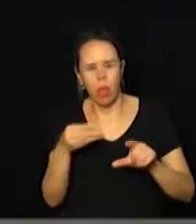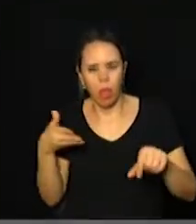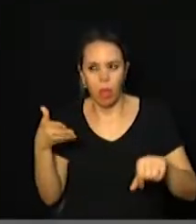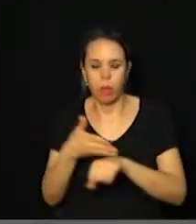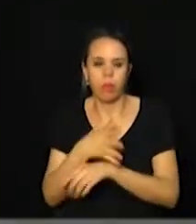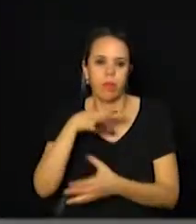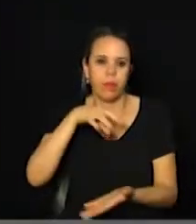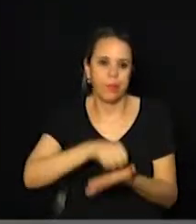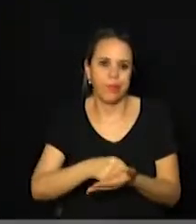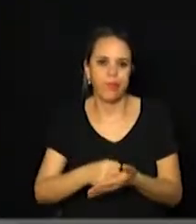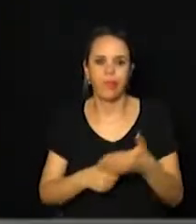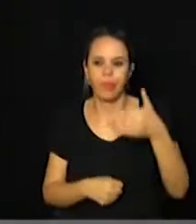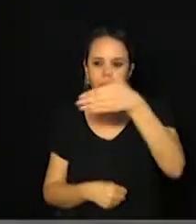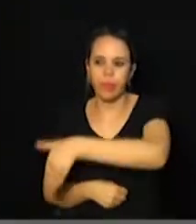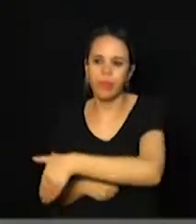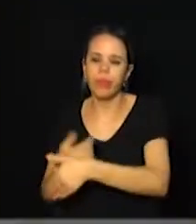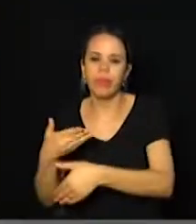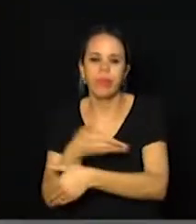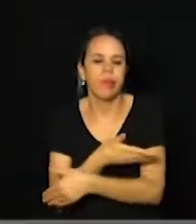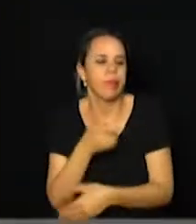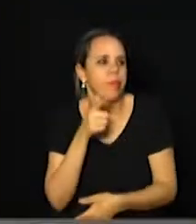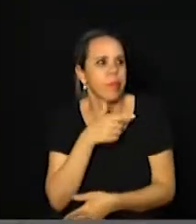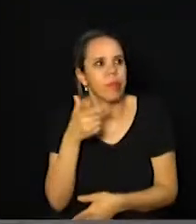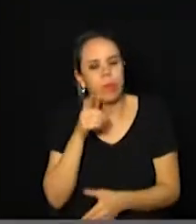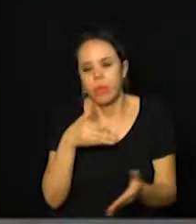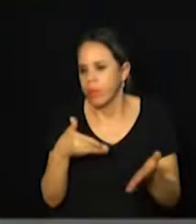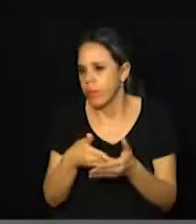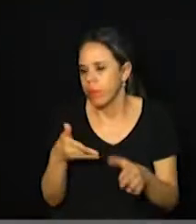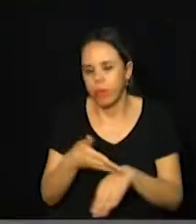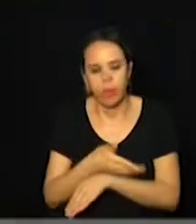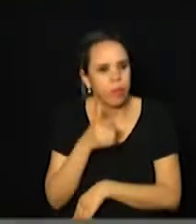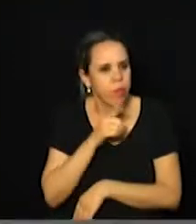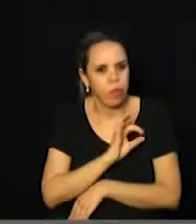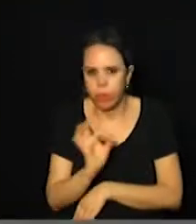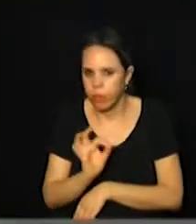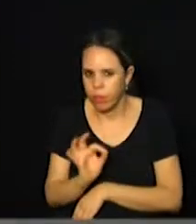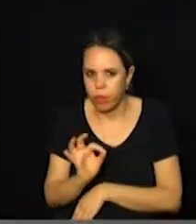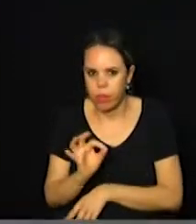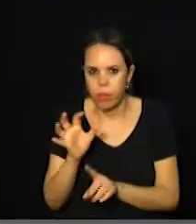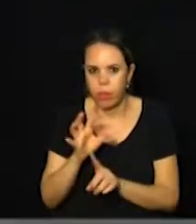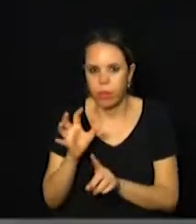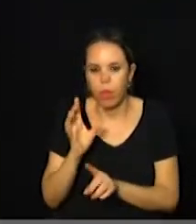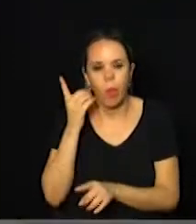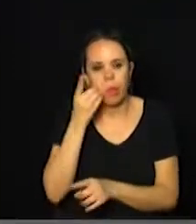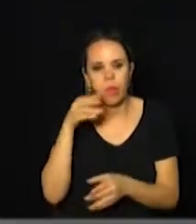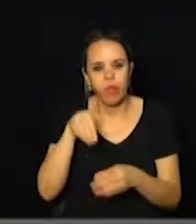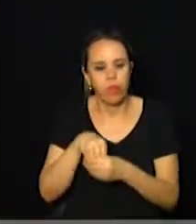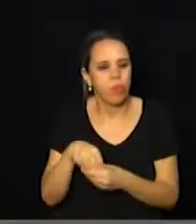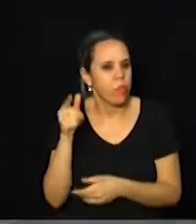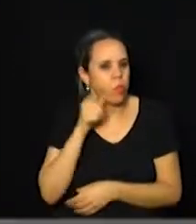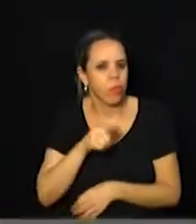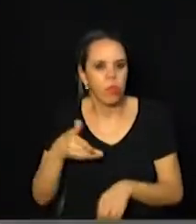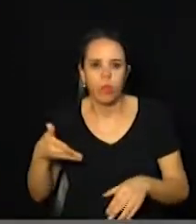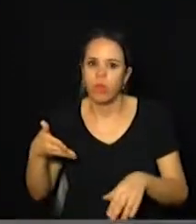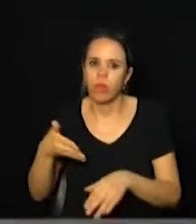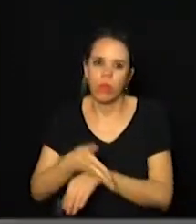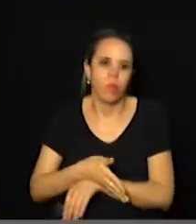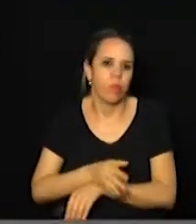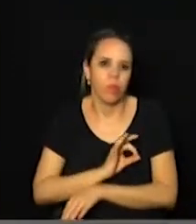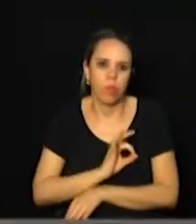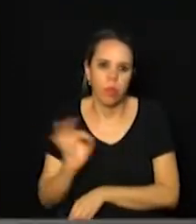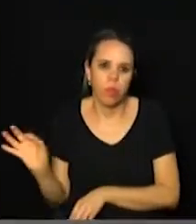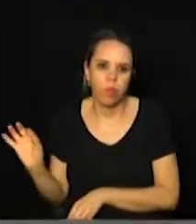cadastro para ir para ir para outro você não consegue visitar você não consegue impressionar o chefe tá lá dentro porque você não consegue entrar no não